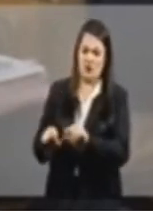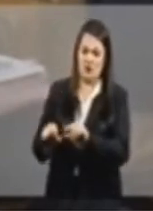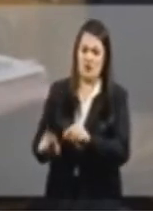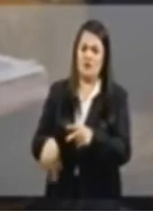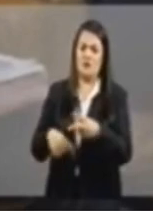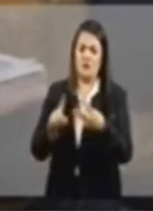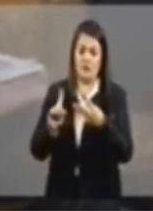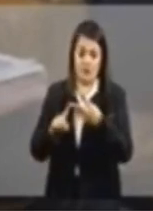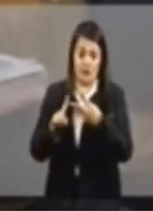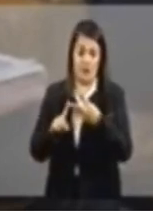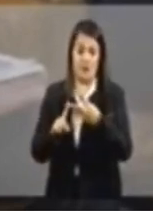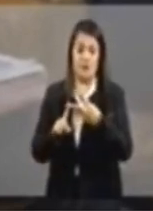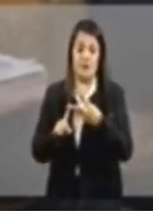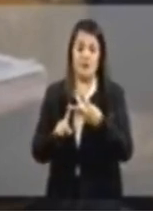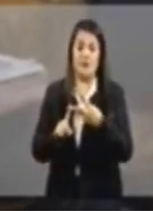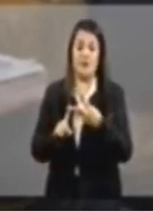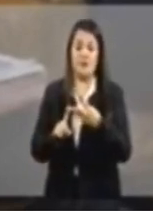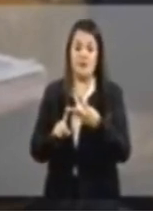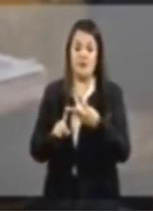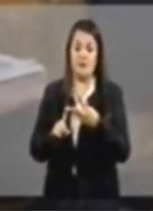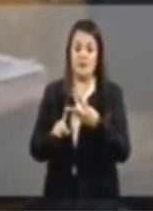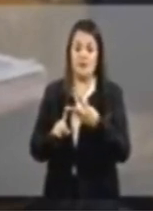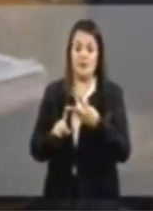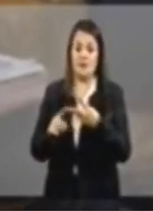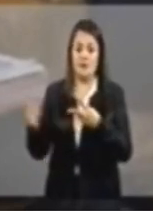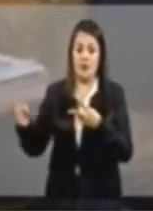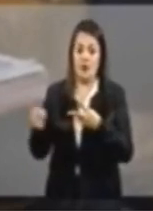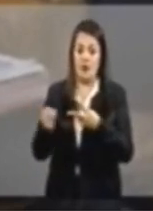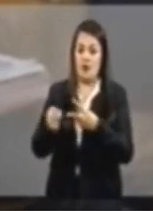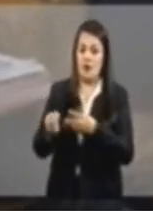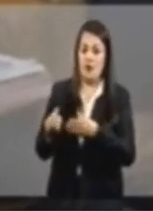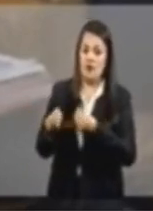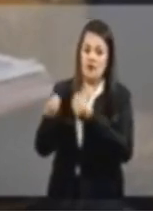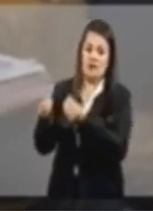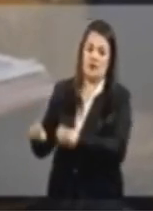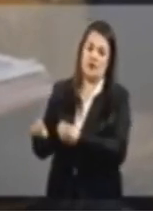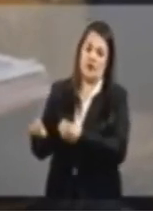outro é a restrição do direito volta